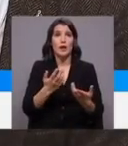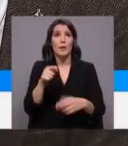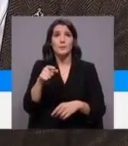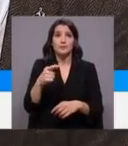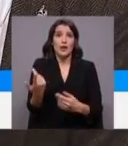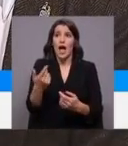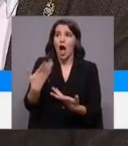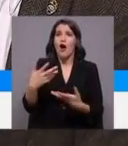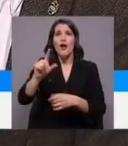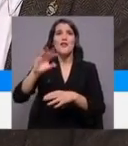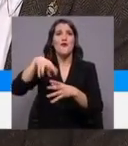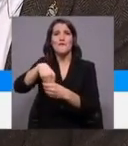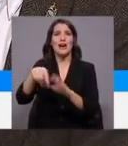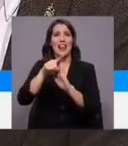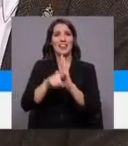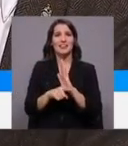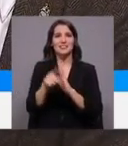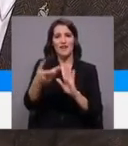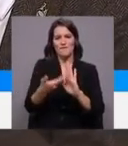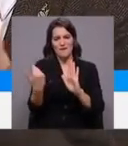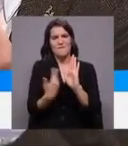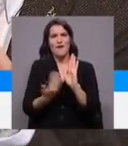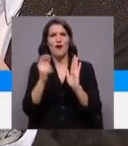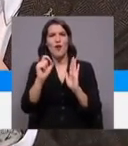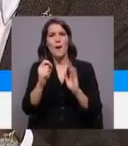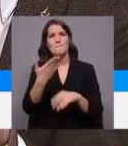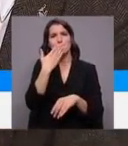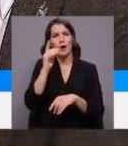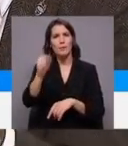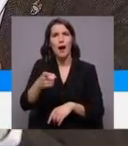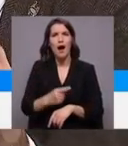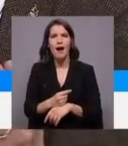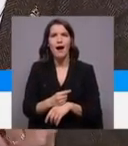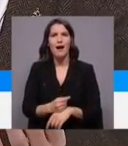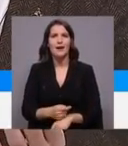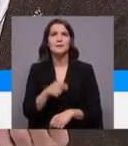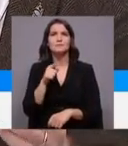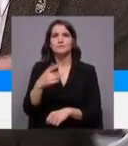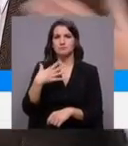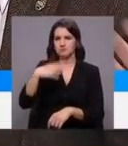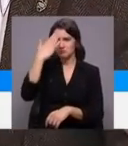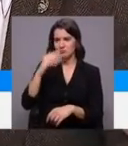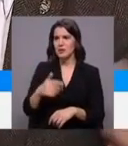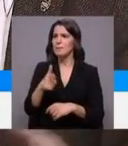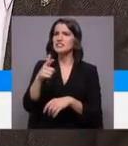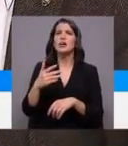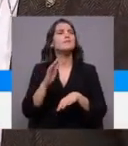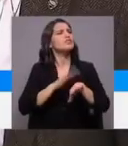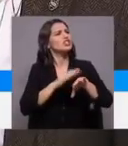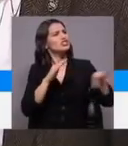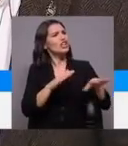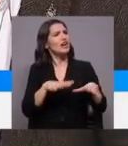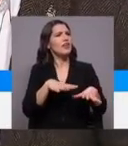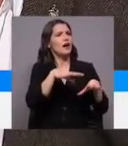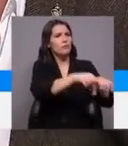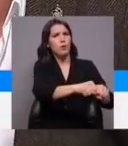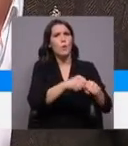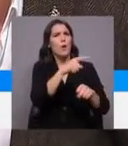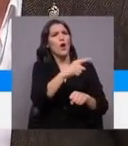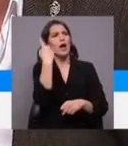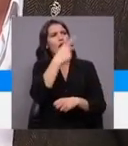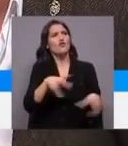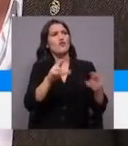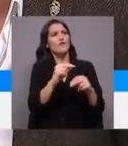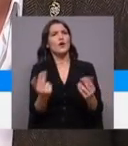eram maneiras parece que fazem parte das vezes é uma área de valor da Renovação em seu caderno Cole do bloco aqui é uma secar as novas o Joãozinho já está